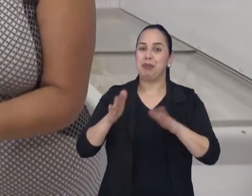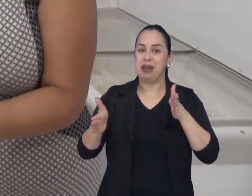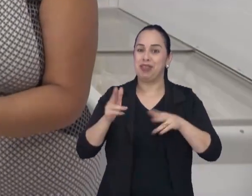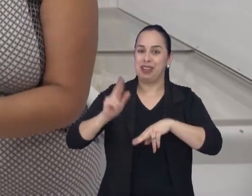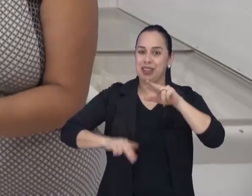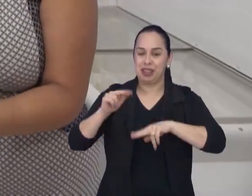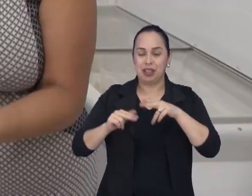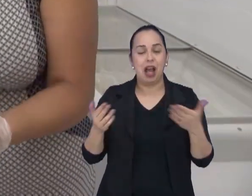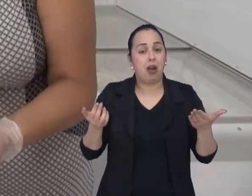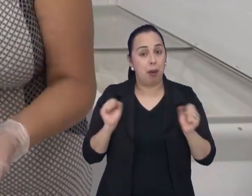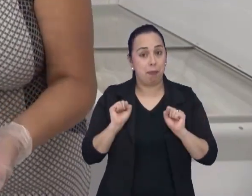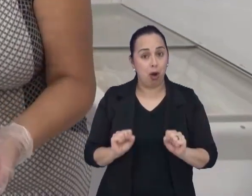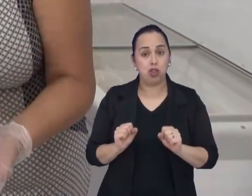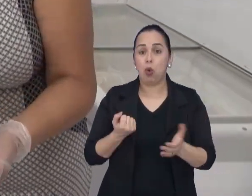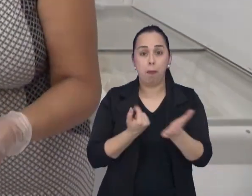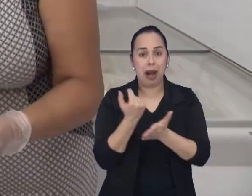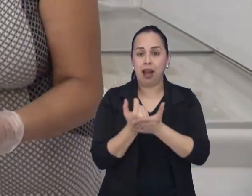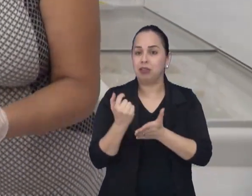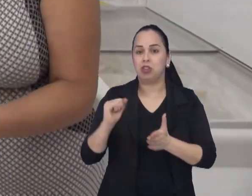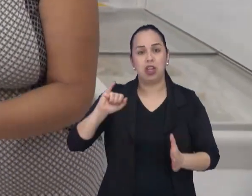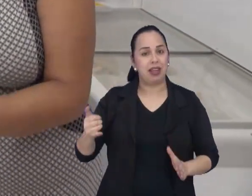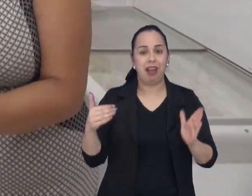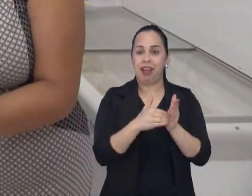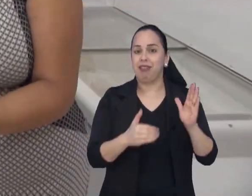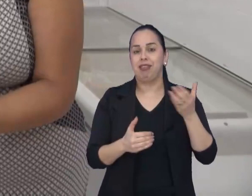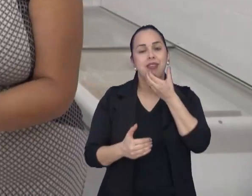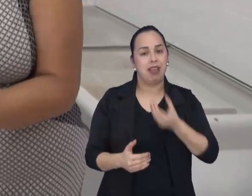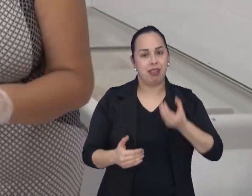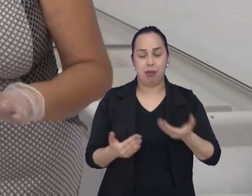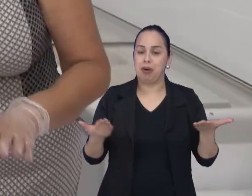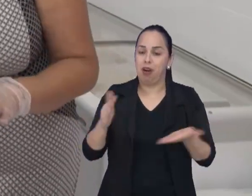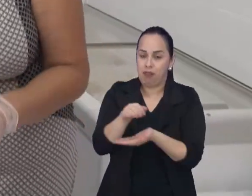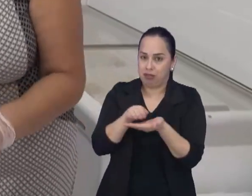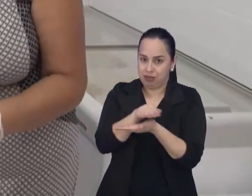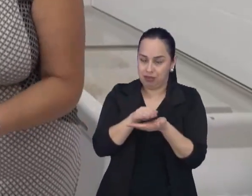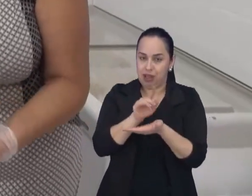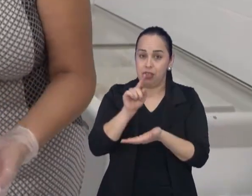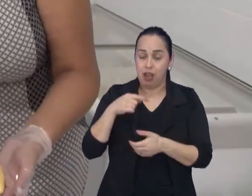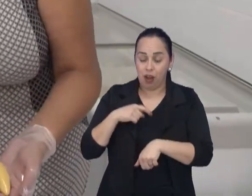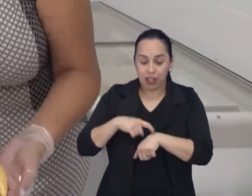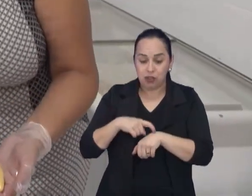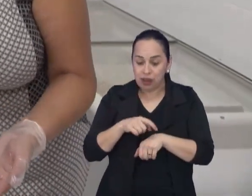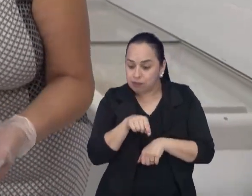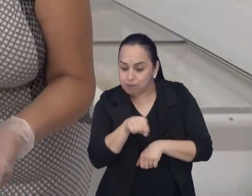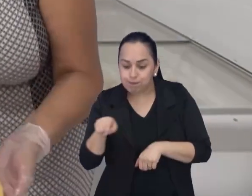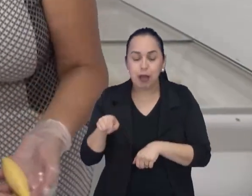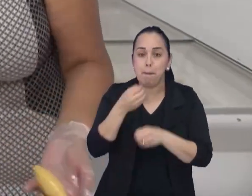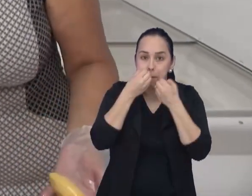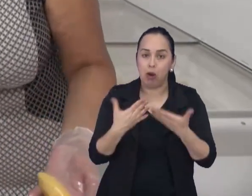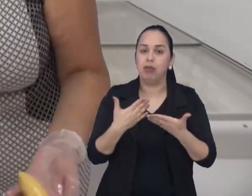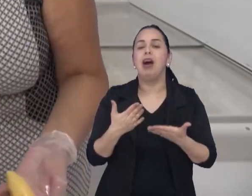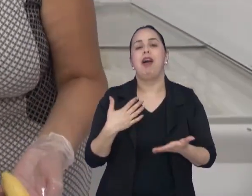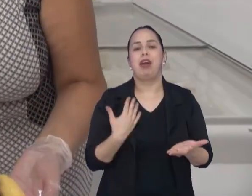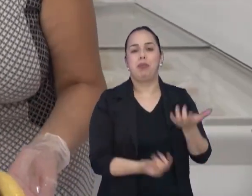ser encontrado em qualquer época do ano. Eu vou fazer o seguinte, Fernanda, vou continuar enrolando aqui com a Camila. Quando tiver uma quantidade boa, a gente chama você para fritar.